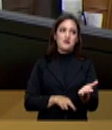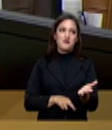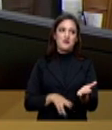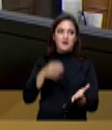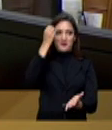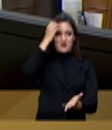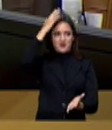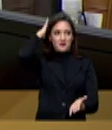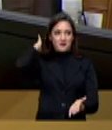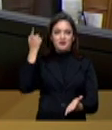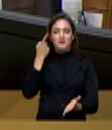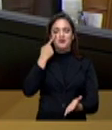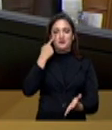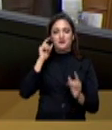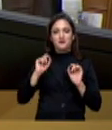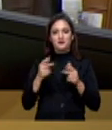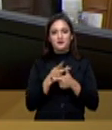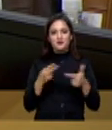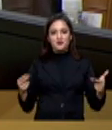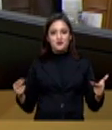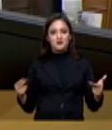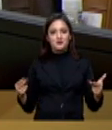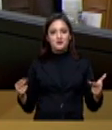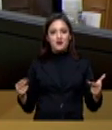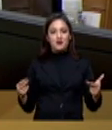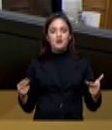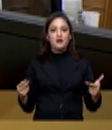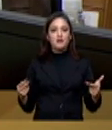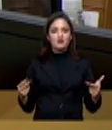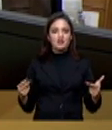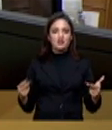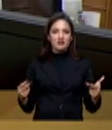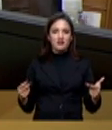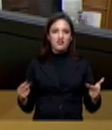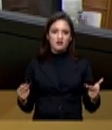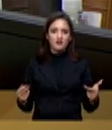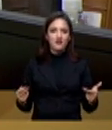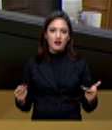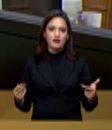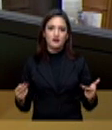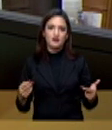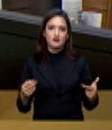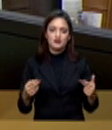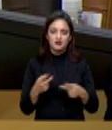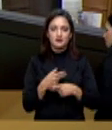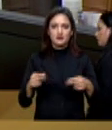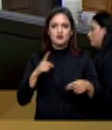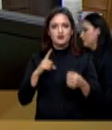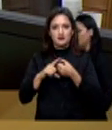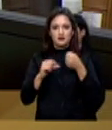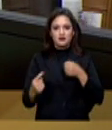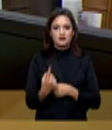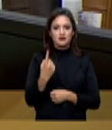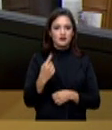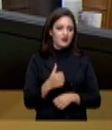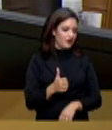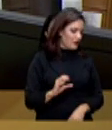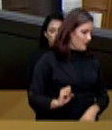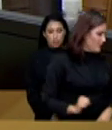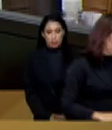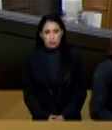visualizo violação ao disposto ao que contém os artigos 1º